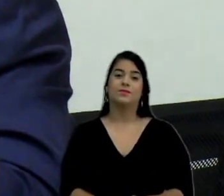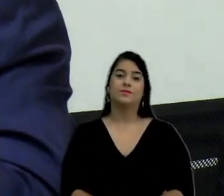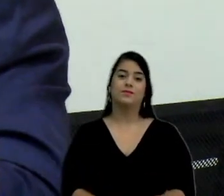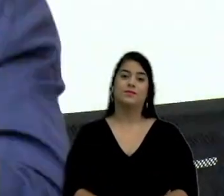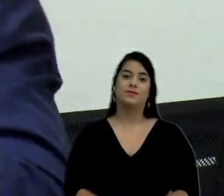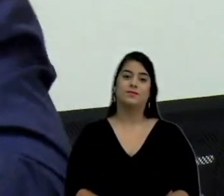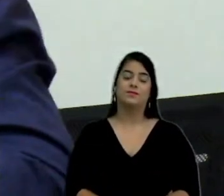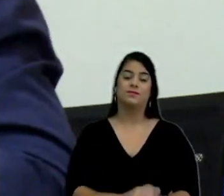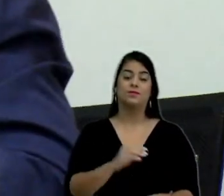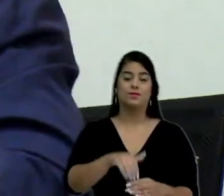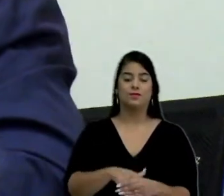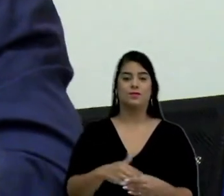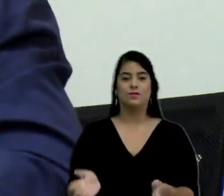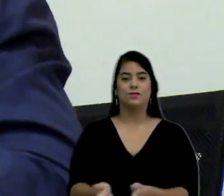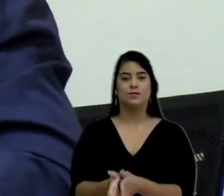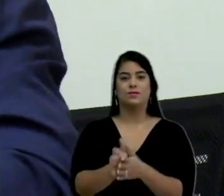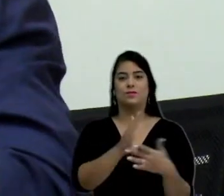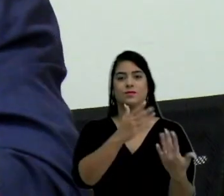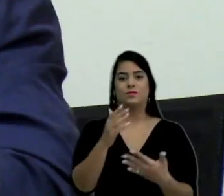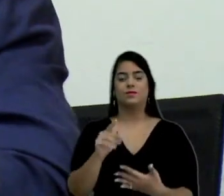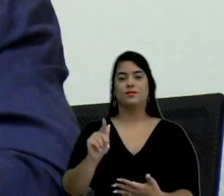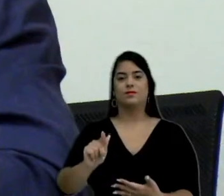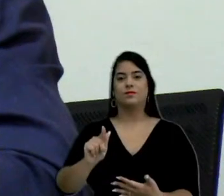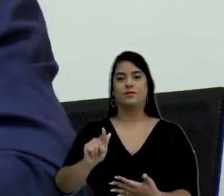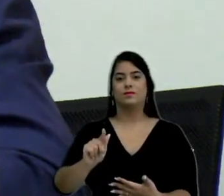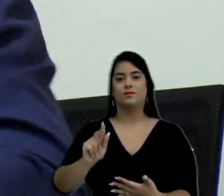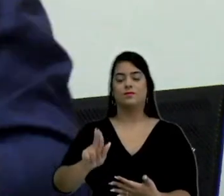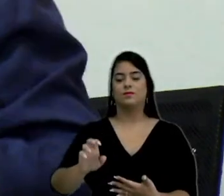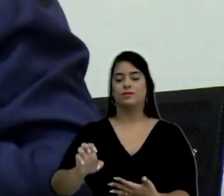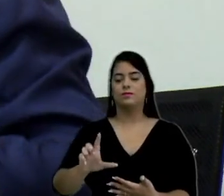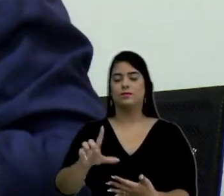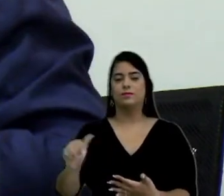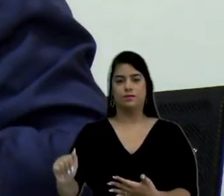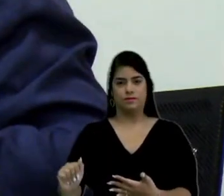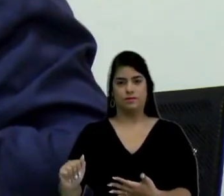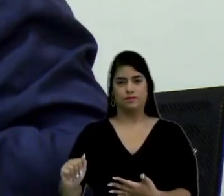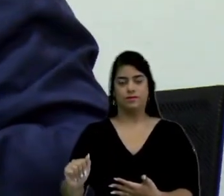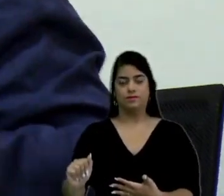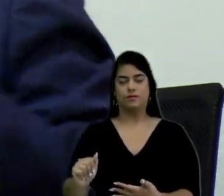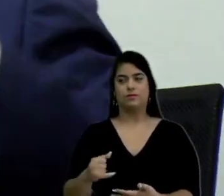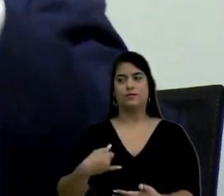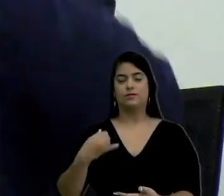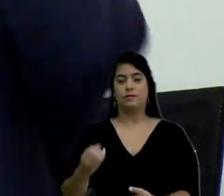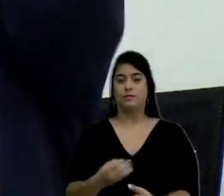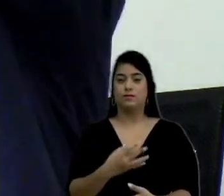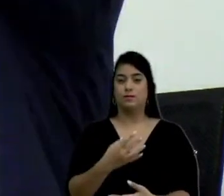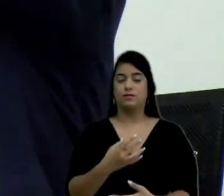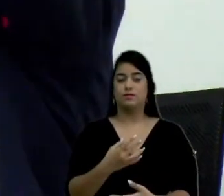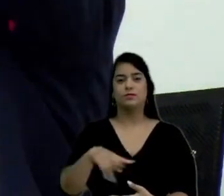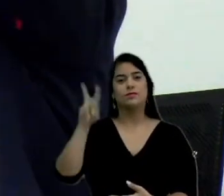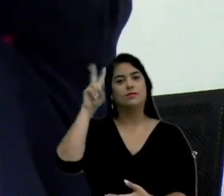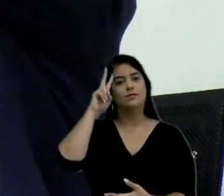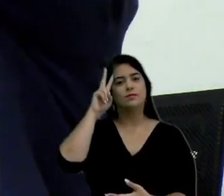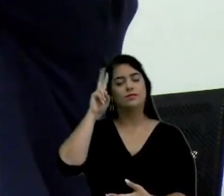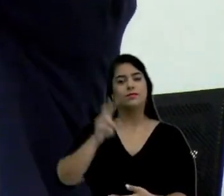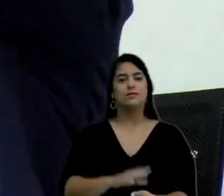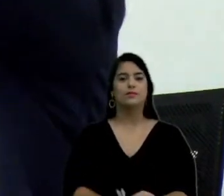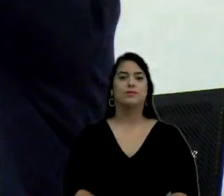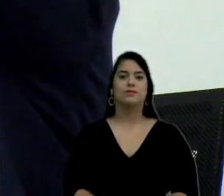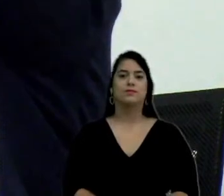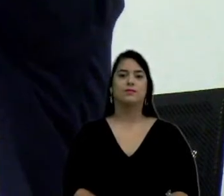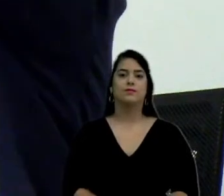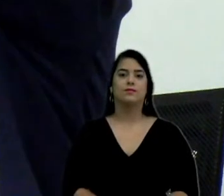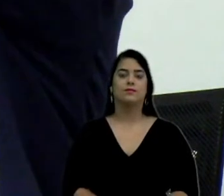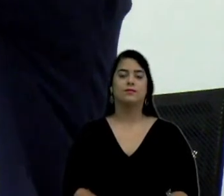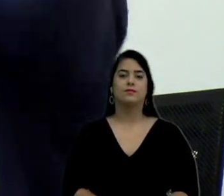desejar um voto de felicitação P aguela que completou o ano eh segunda-feira também